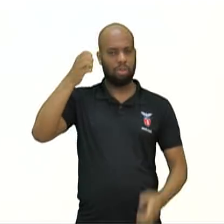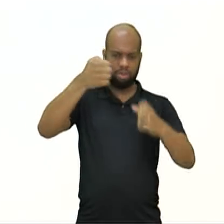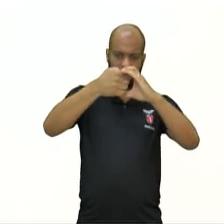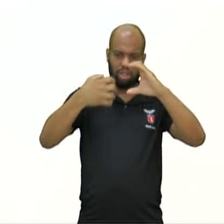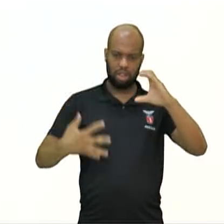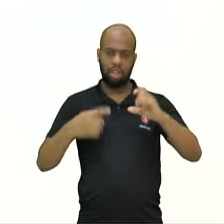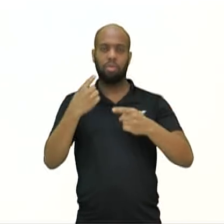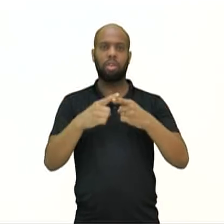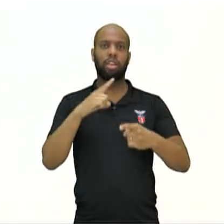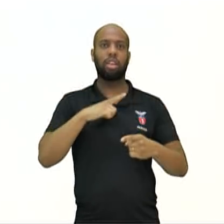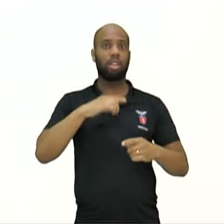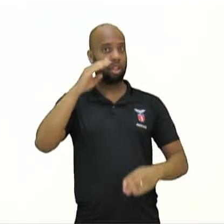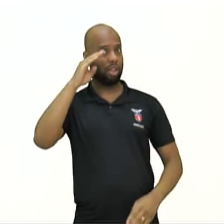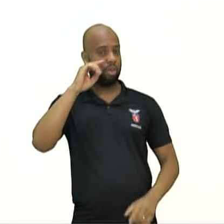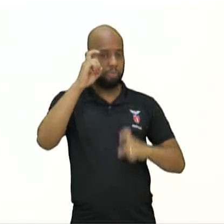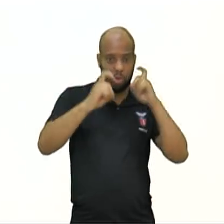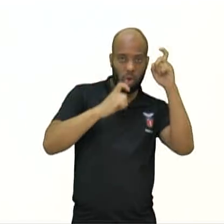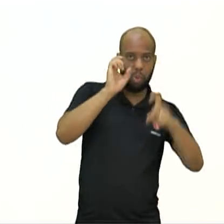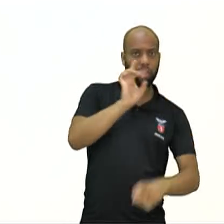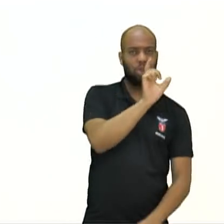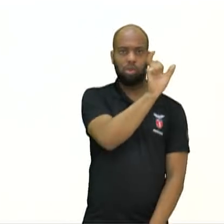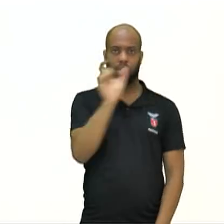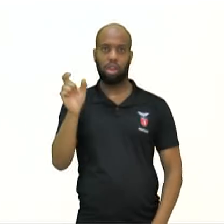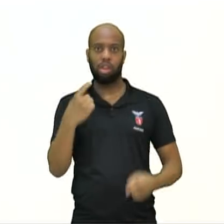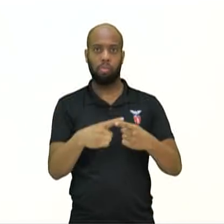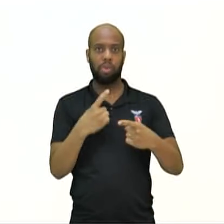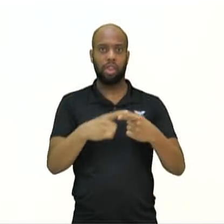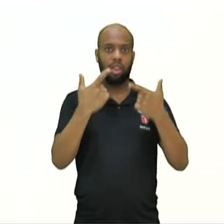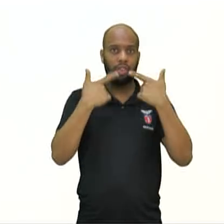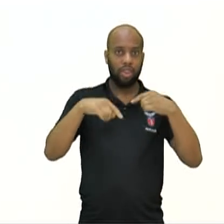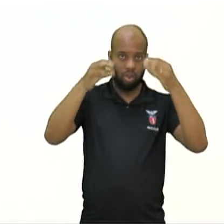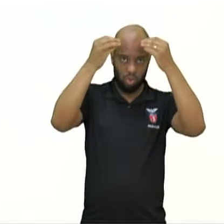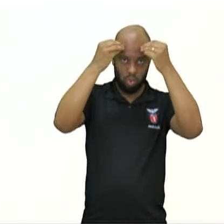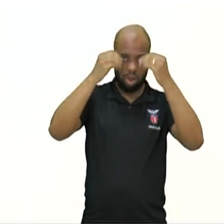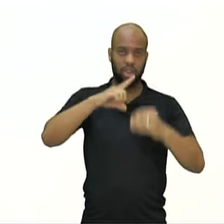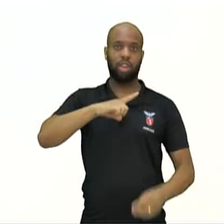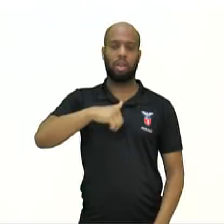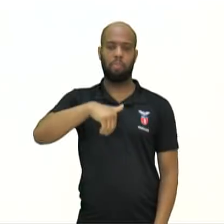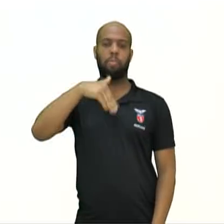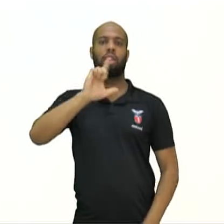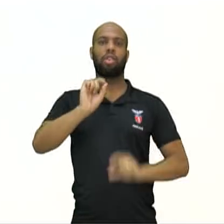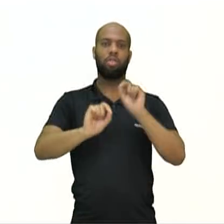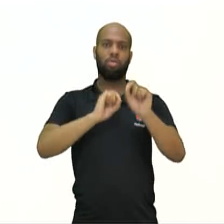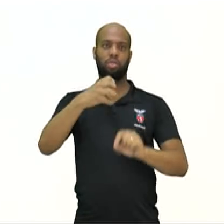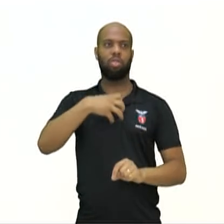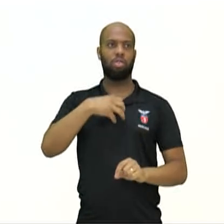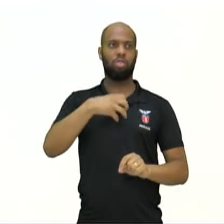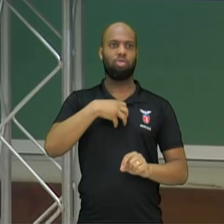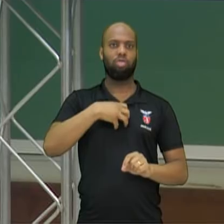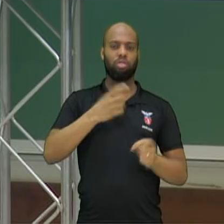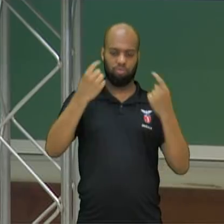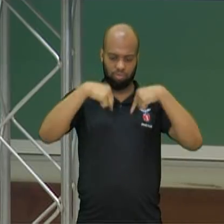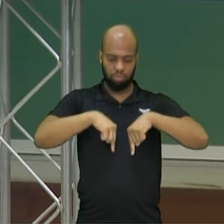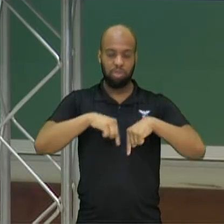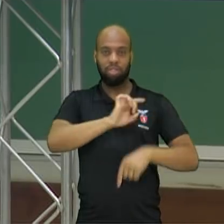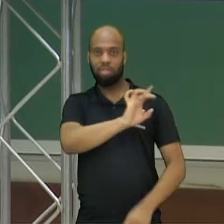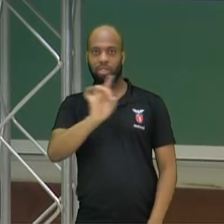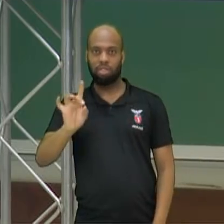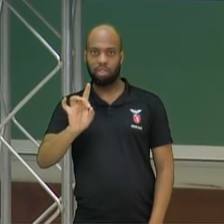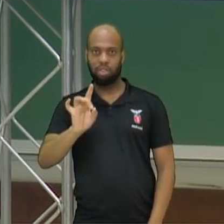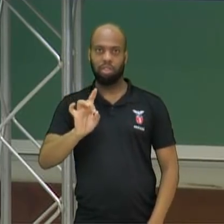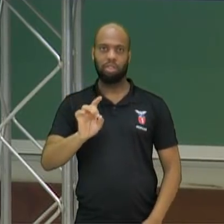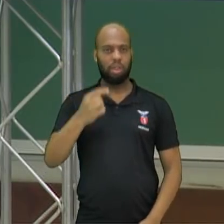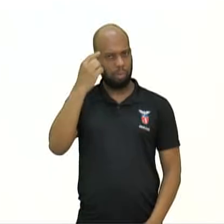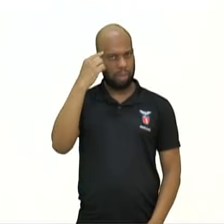uma preocupação somente com as palavras. Sua linguagem é predominantemente subjetiva. Pense um